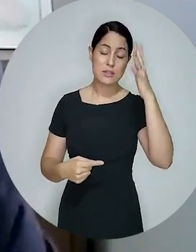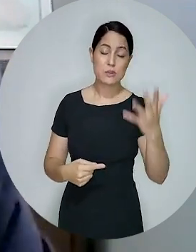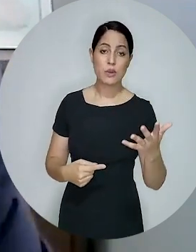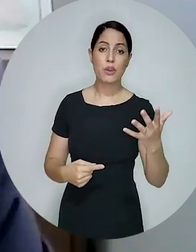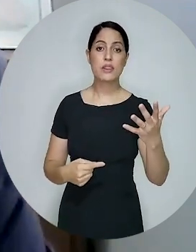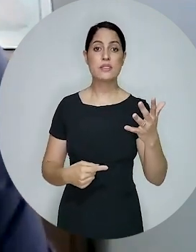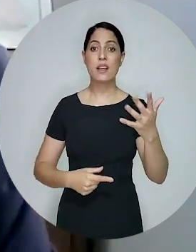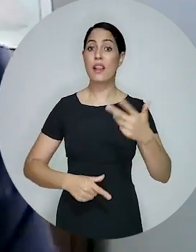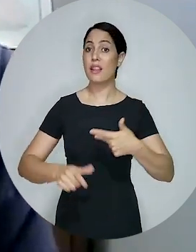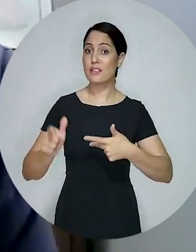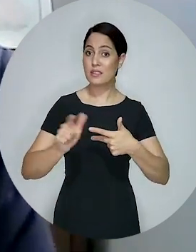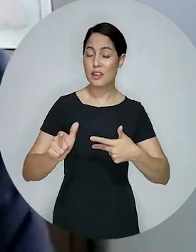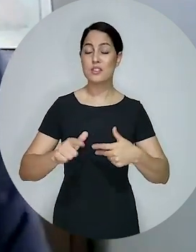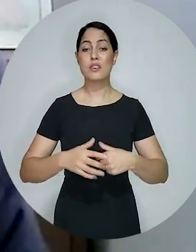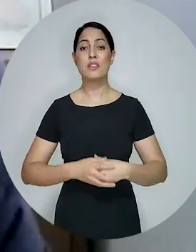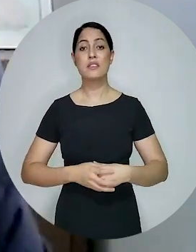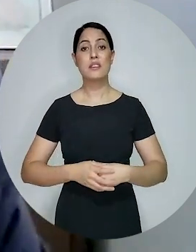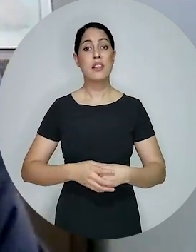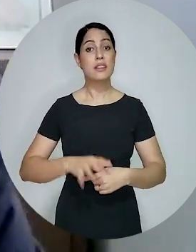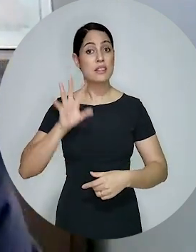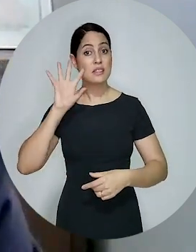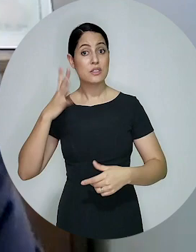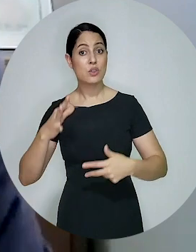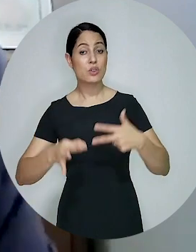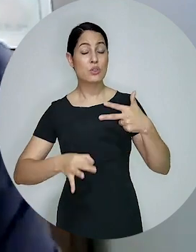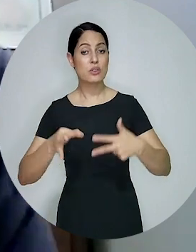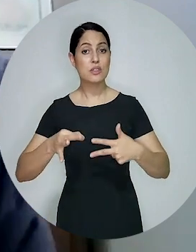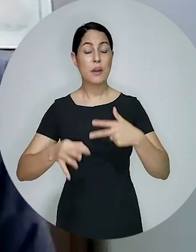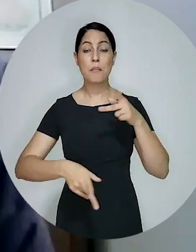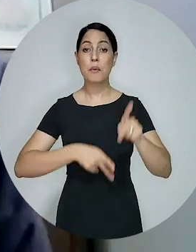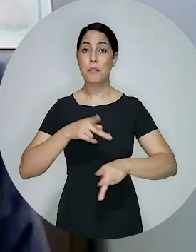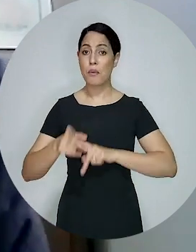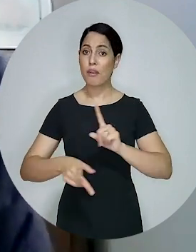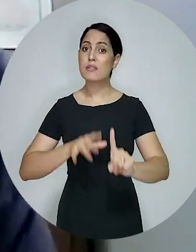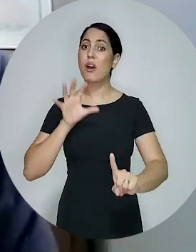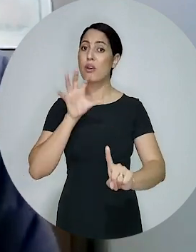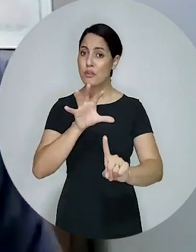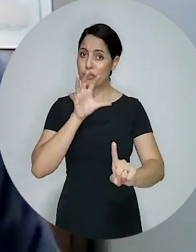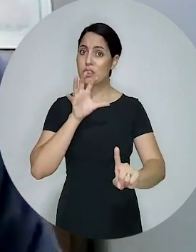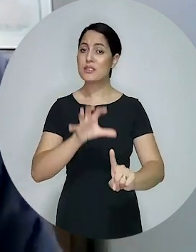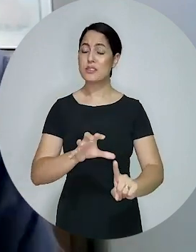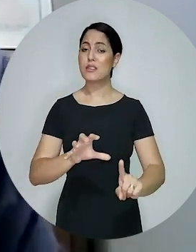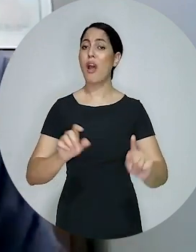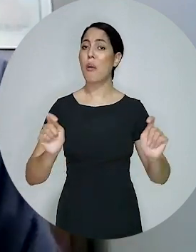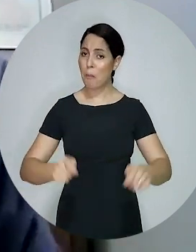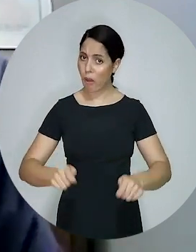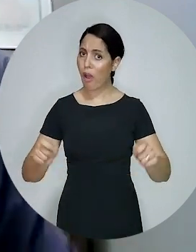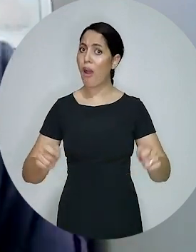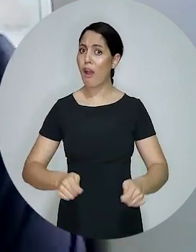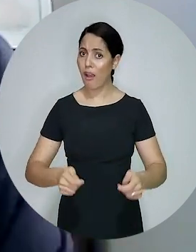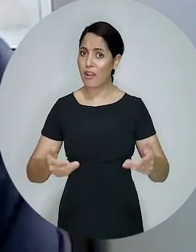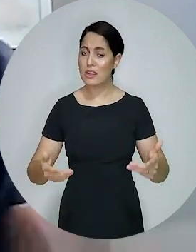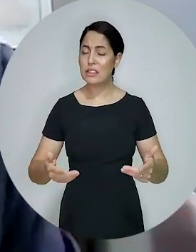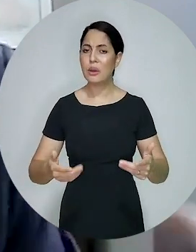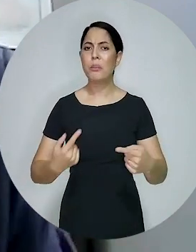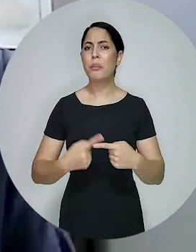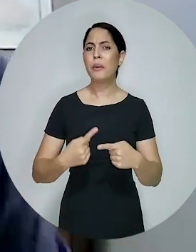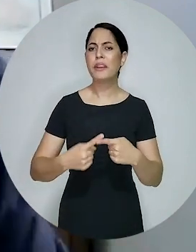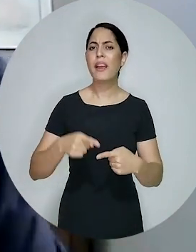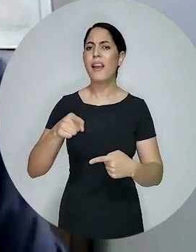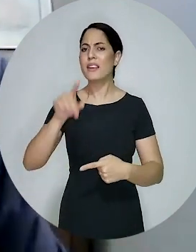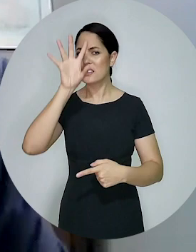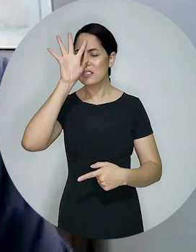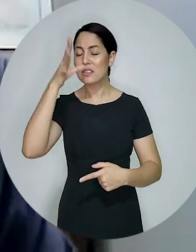políticas, nas decisões legislativas, nas decisões judiciais que vão interferir na vida de